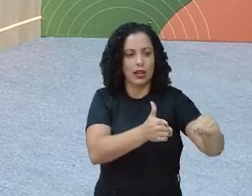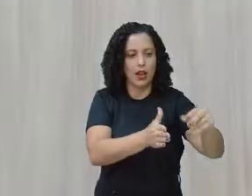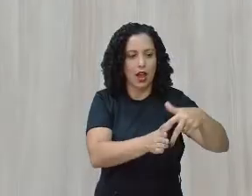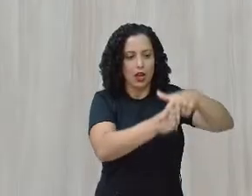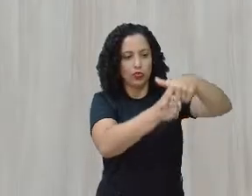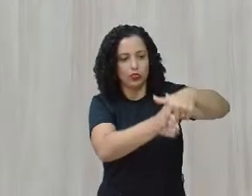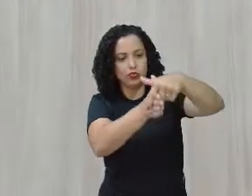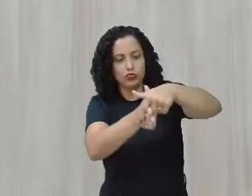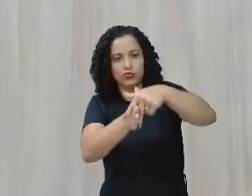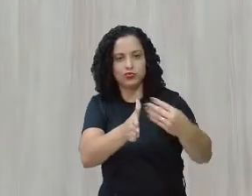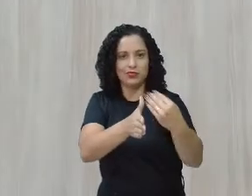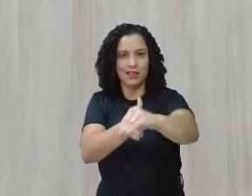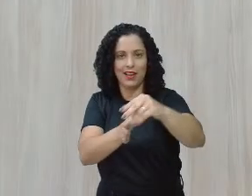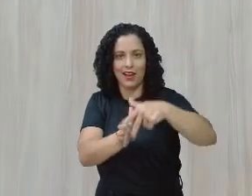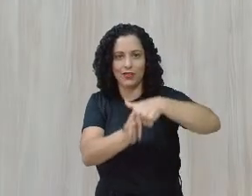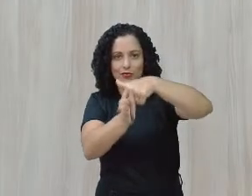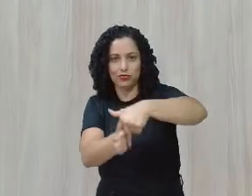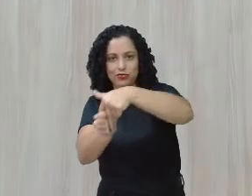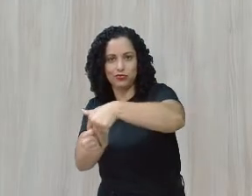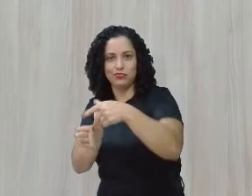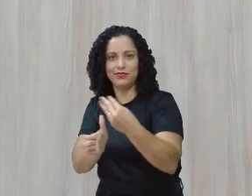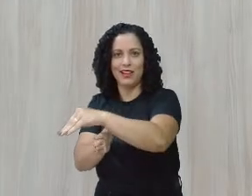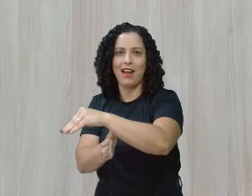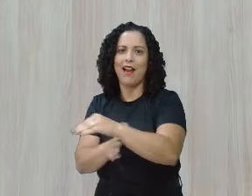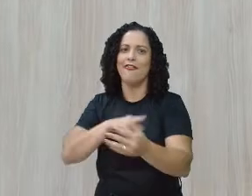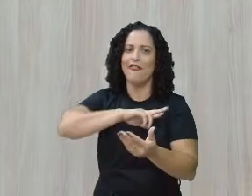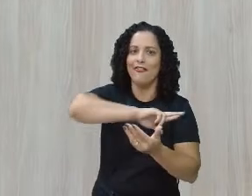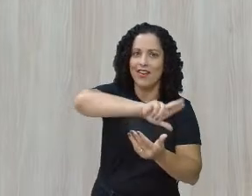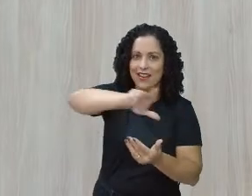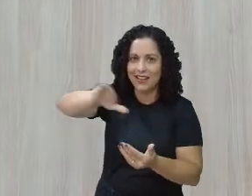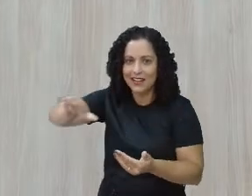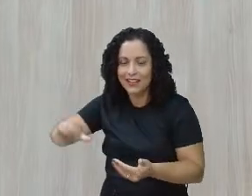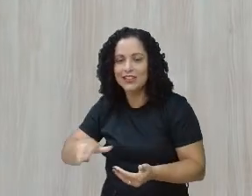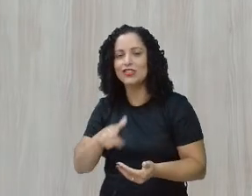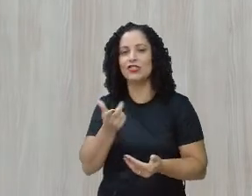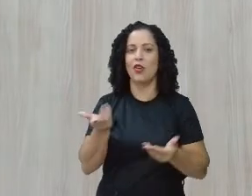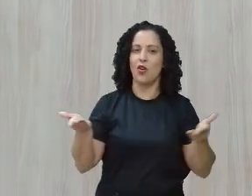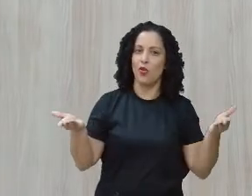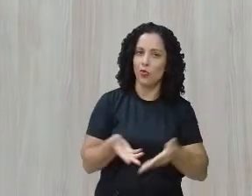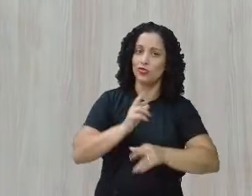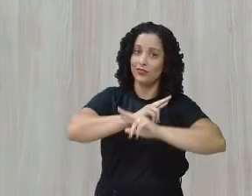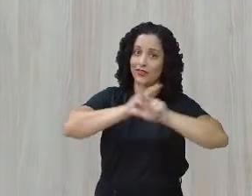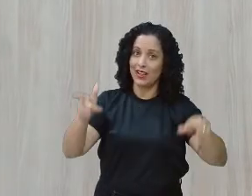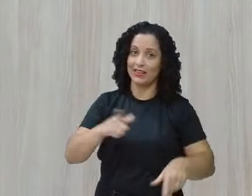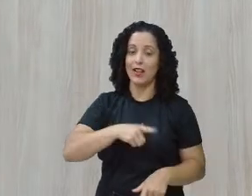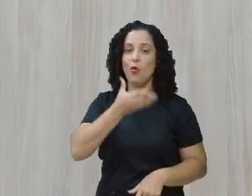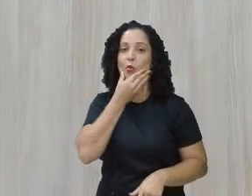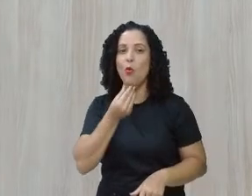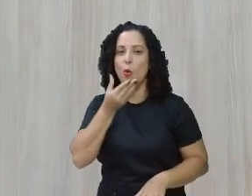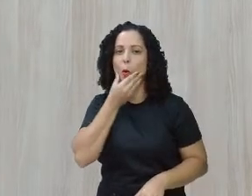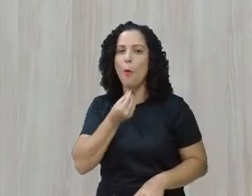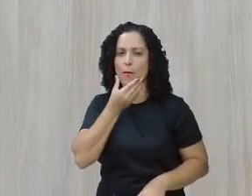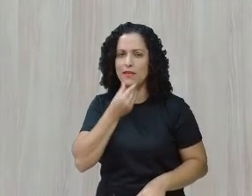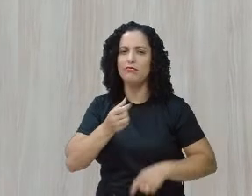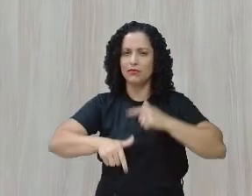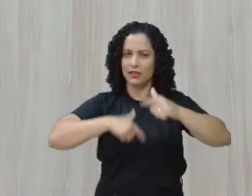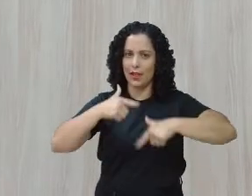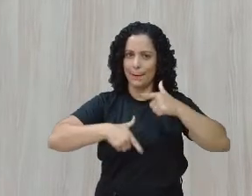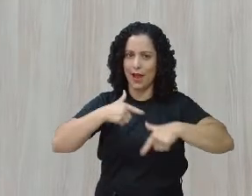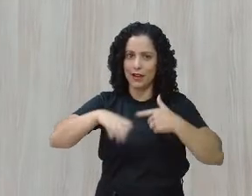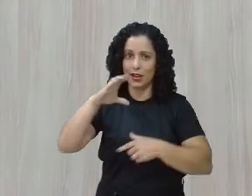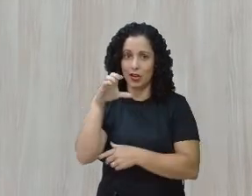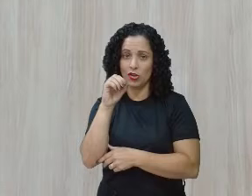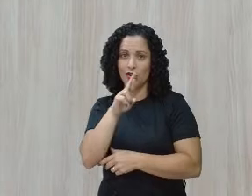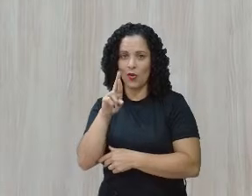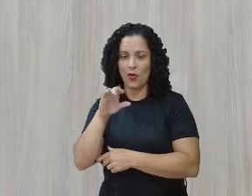muito diferente também do que acontece hoje, né? Então, a gente hoje tem a figura do carteiro, que é essa pessoa que